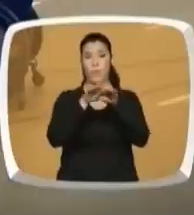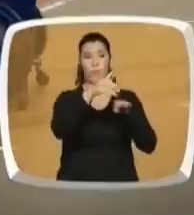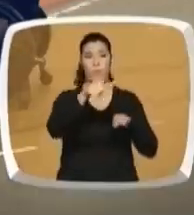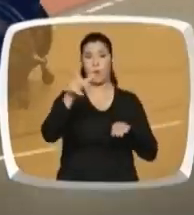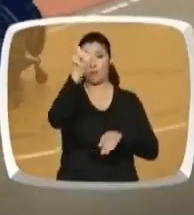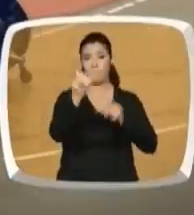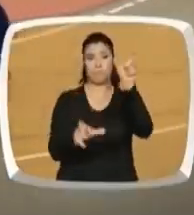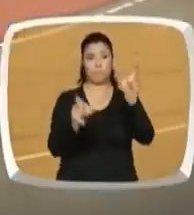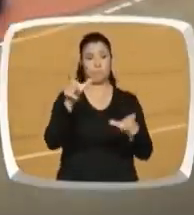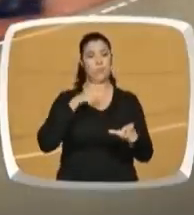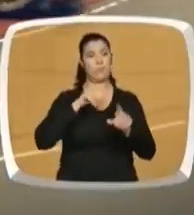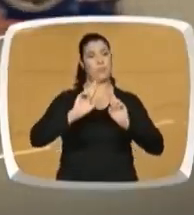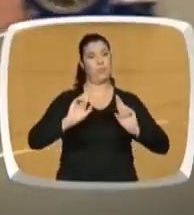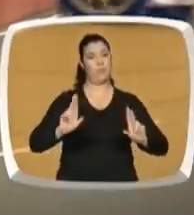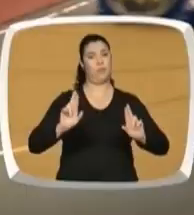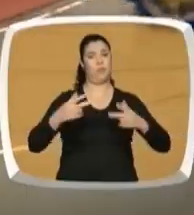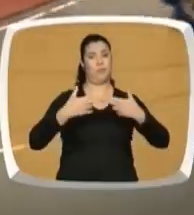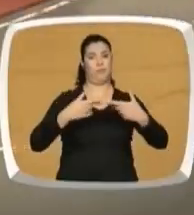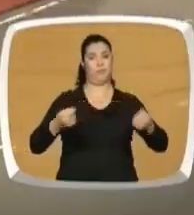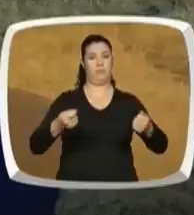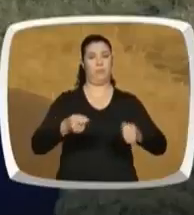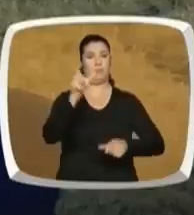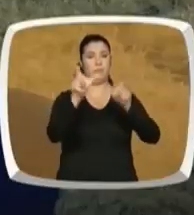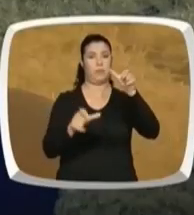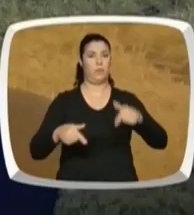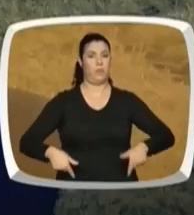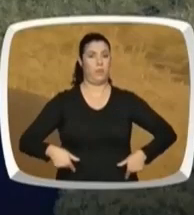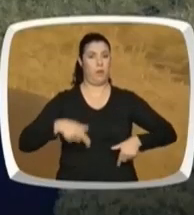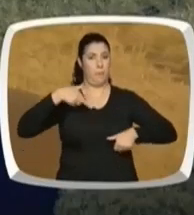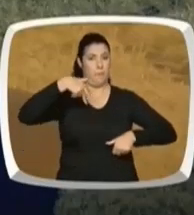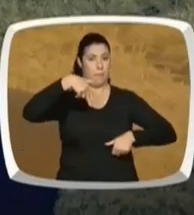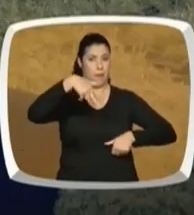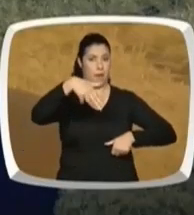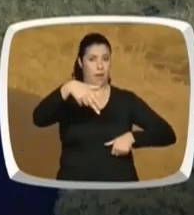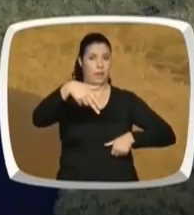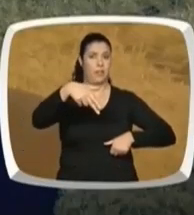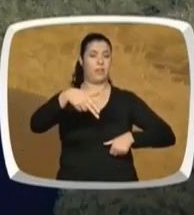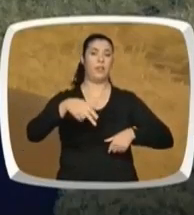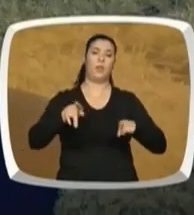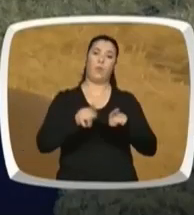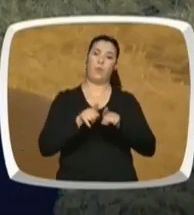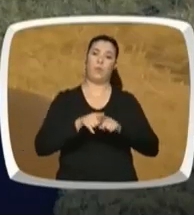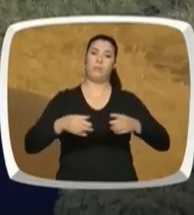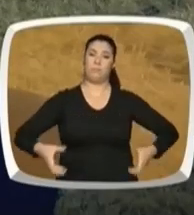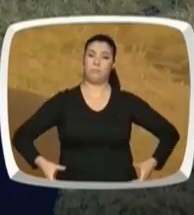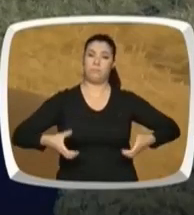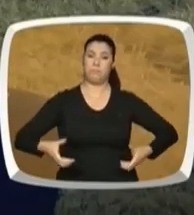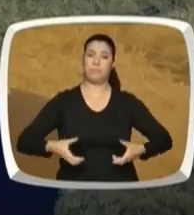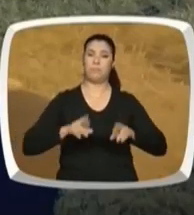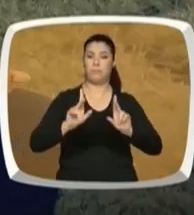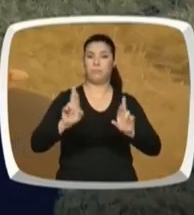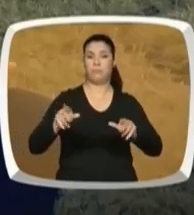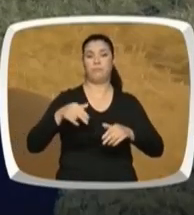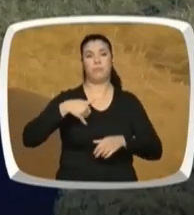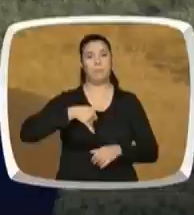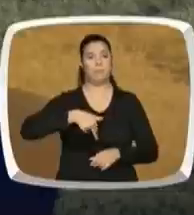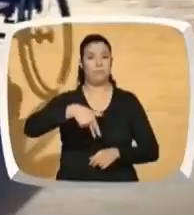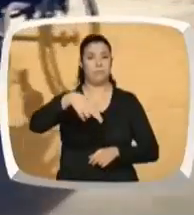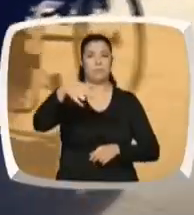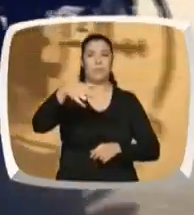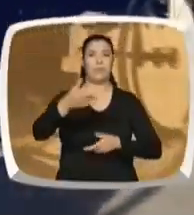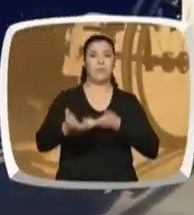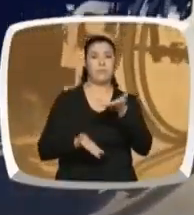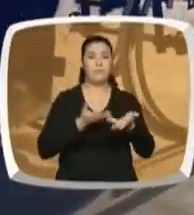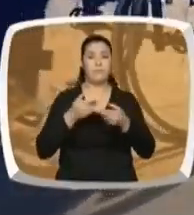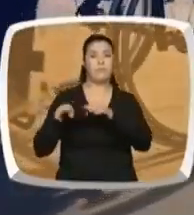qualquer, apenas com uma característica diferente. Tem gente que usa as pernas para andar e outras que usam cadeira de rodas para andar, por exemplo.